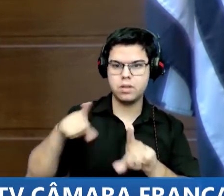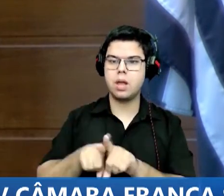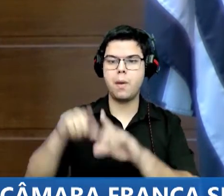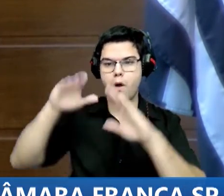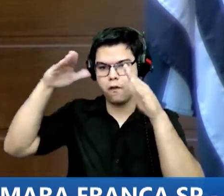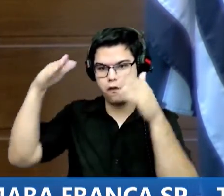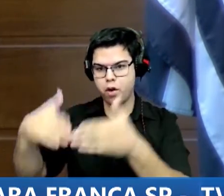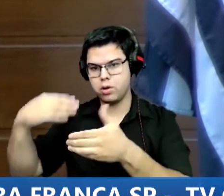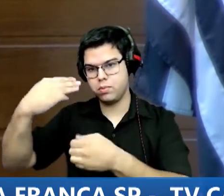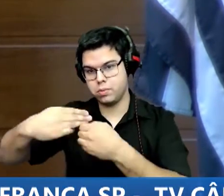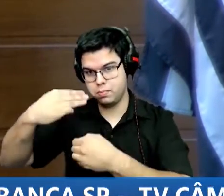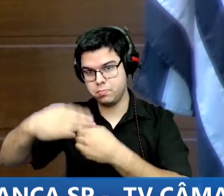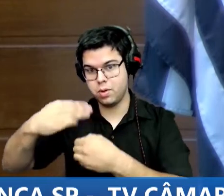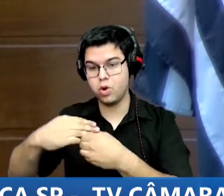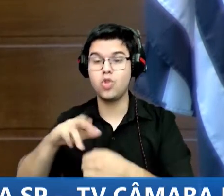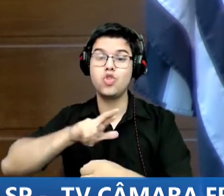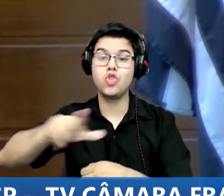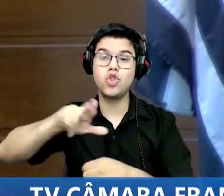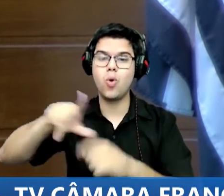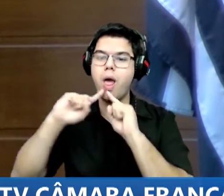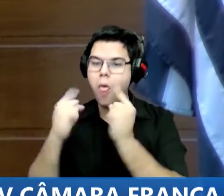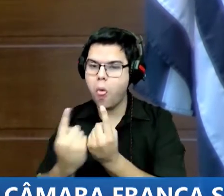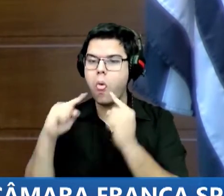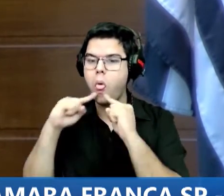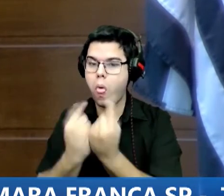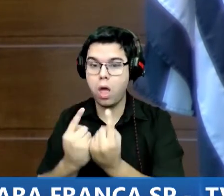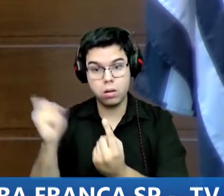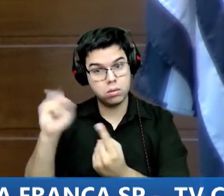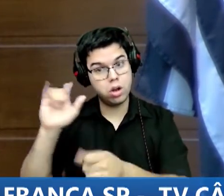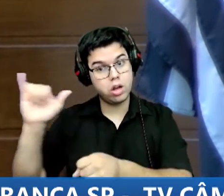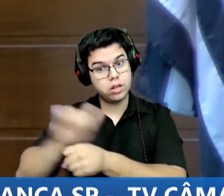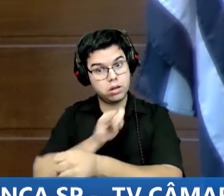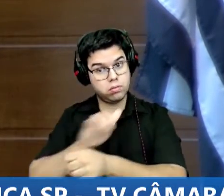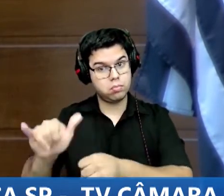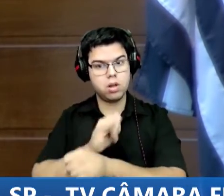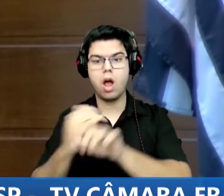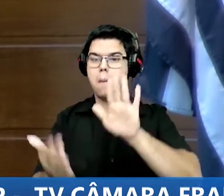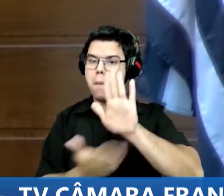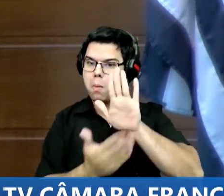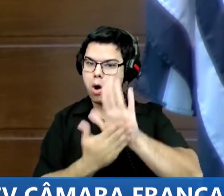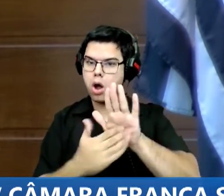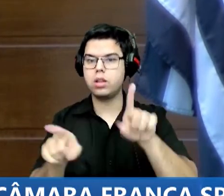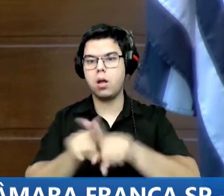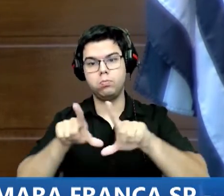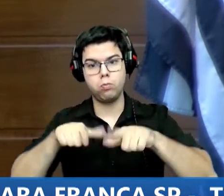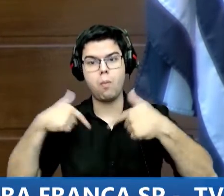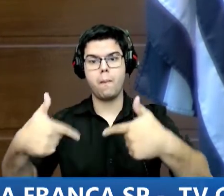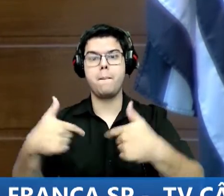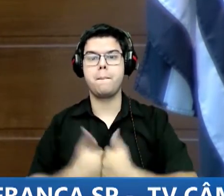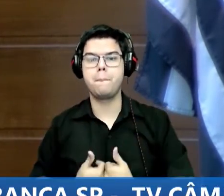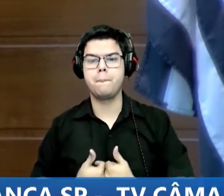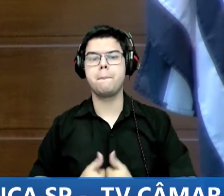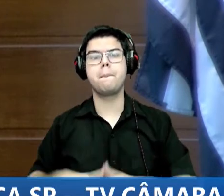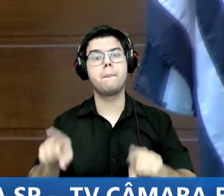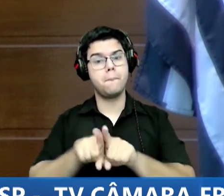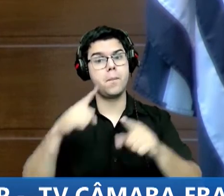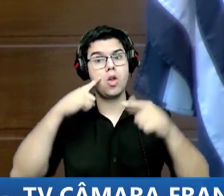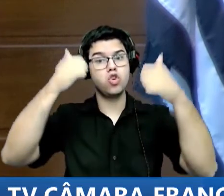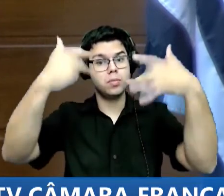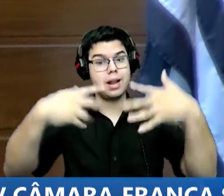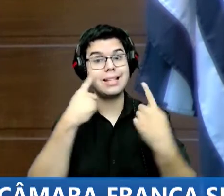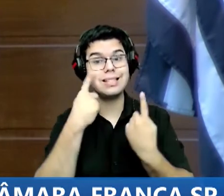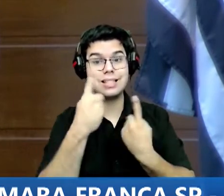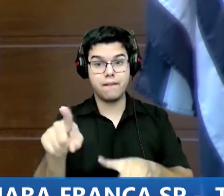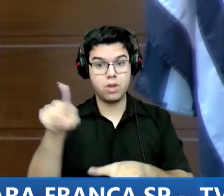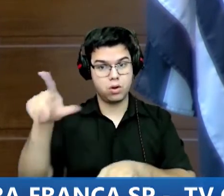que não é um fórum de reuniões, ele é um fórum de estratégia, de proposição e de realização. E relanço aqui o desafio que a Vanessa trouxe.